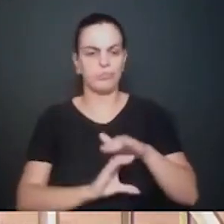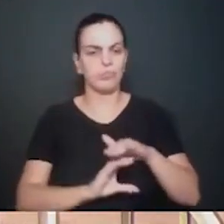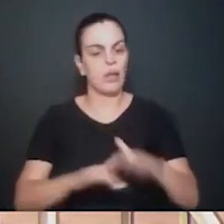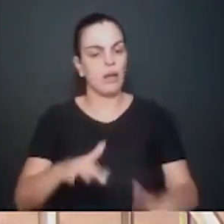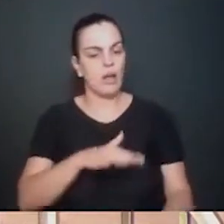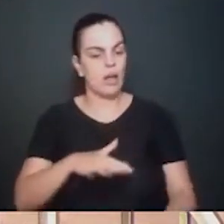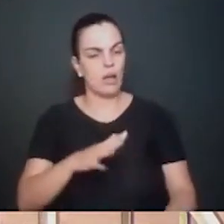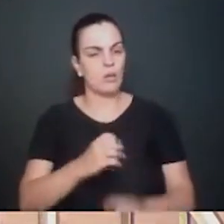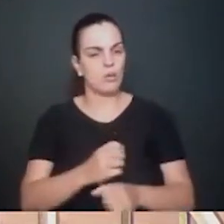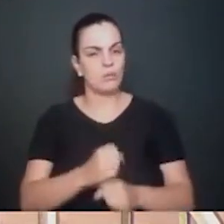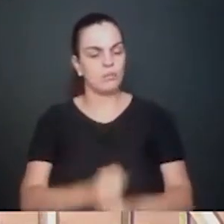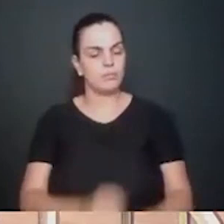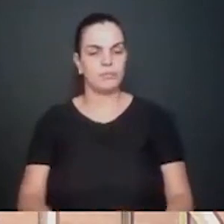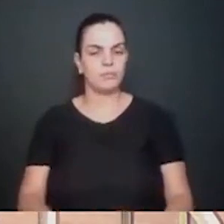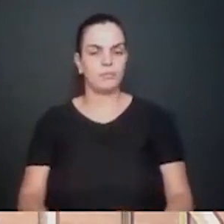orçamentária.